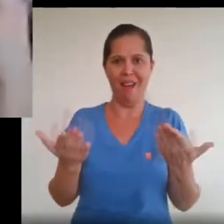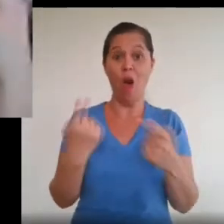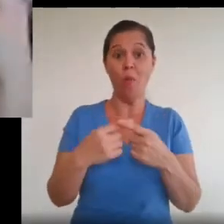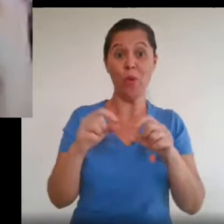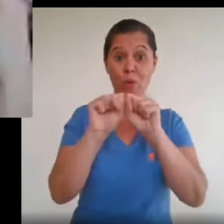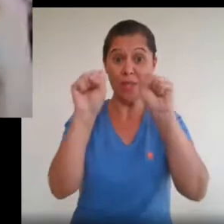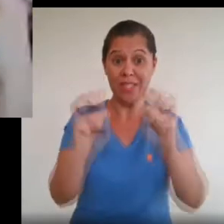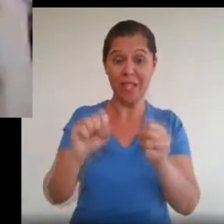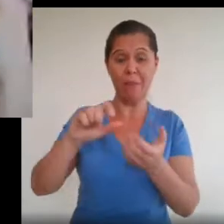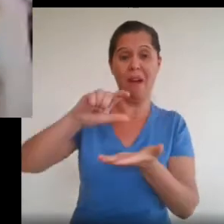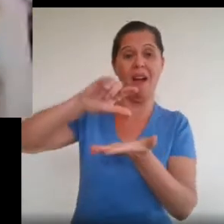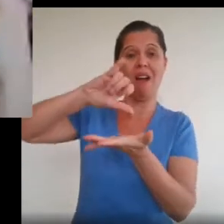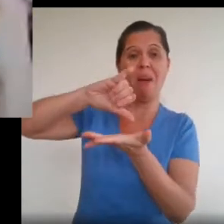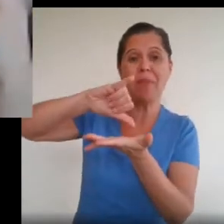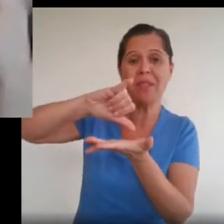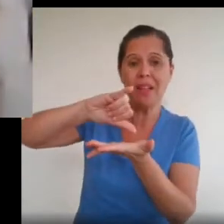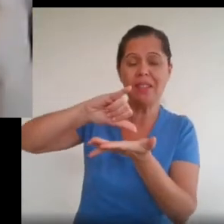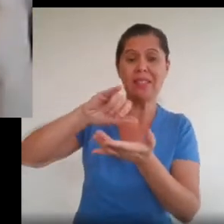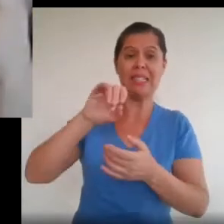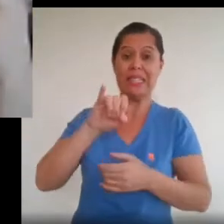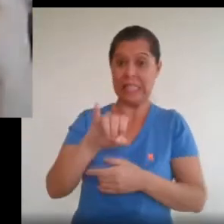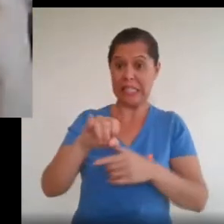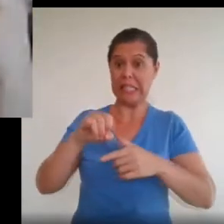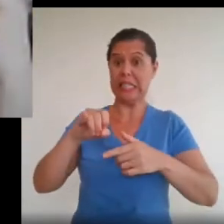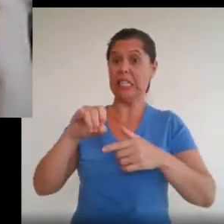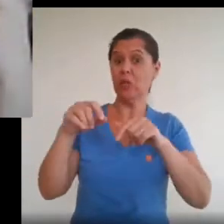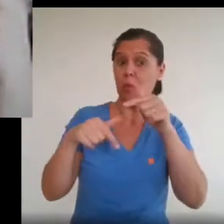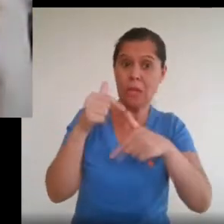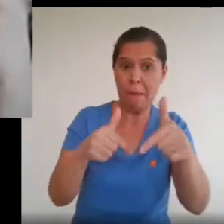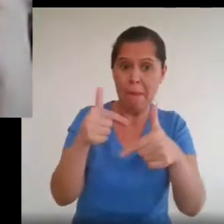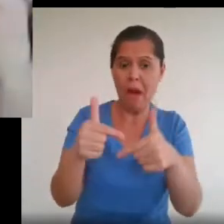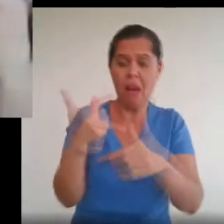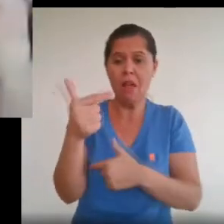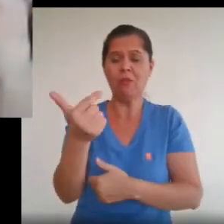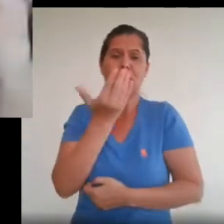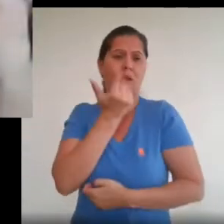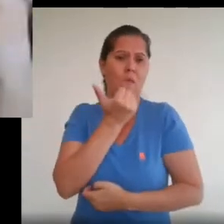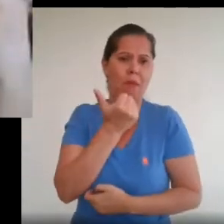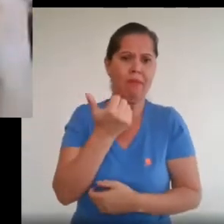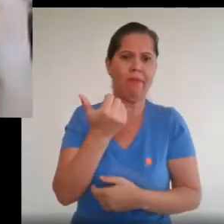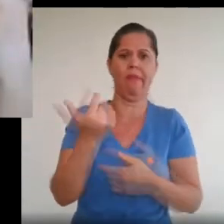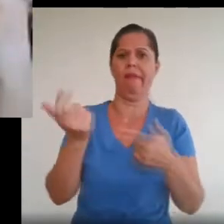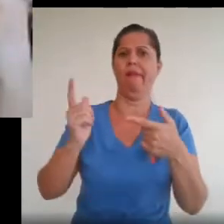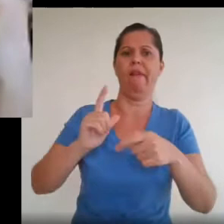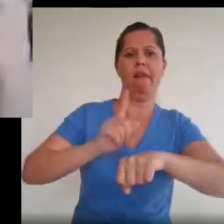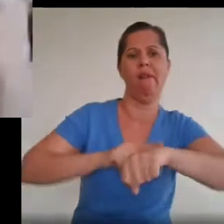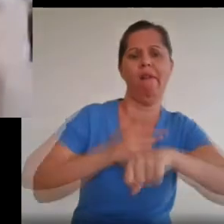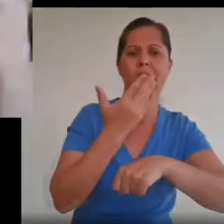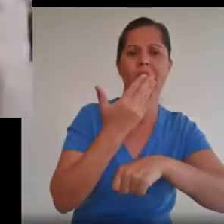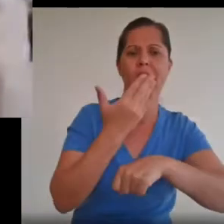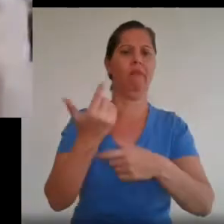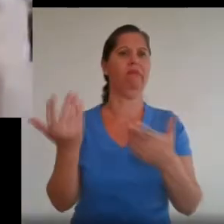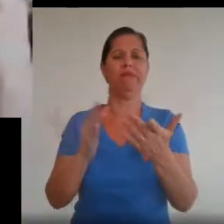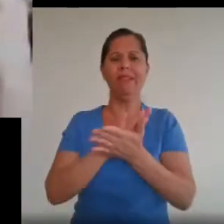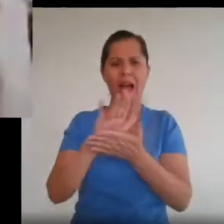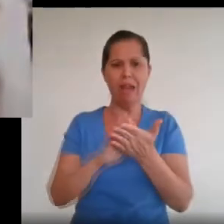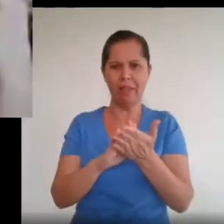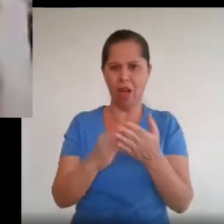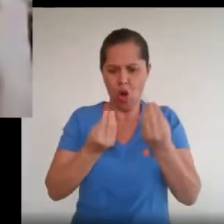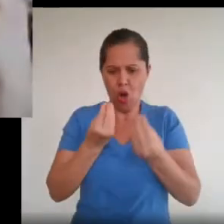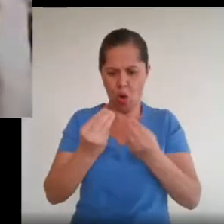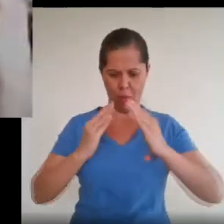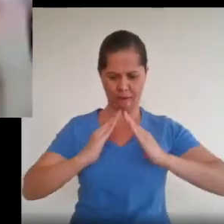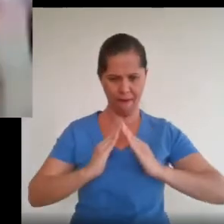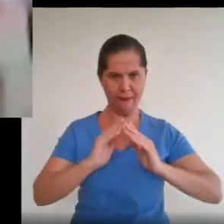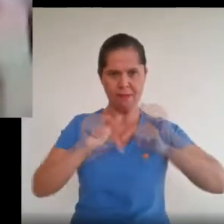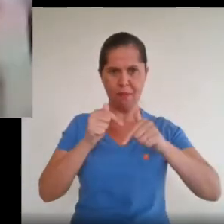se você não trabalha, você não come. Né? Se você não trabalha, não tem janta, não tem almoço. E como que não vai trabalhar?